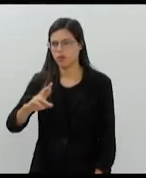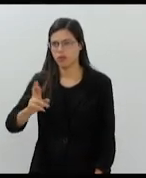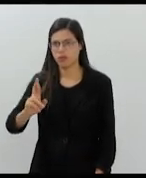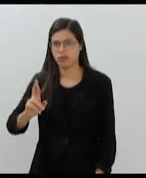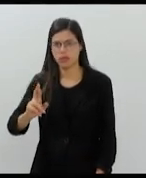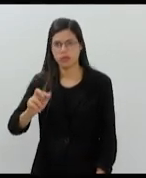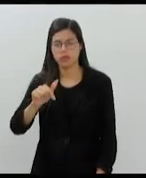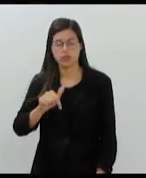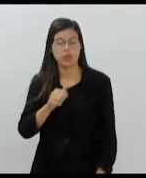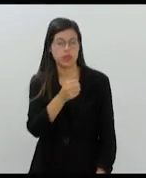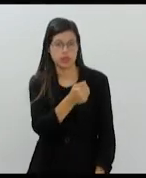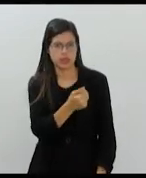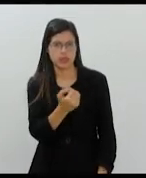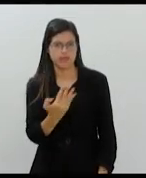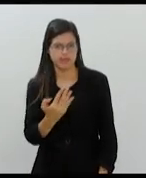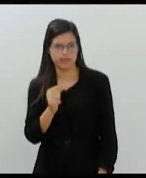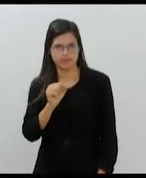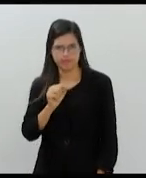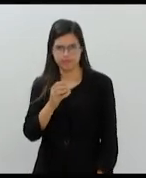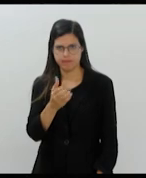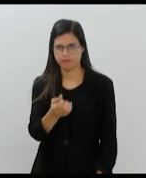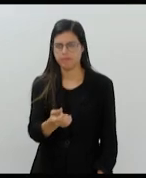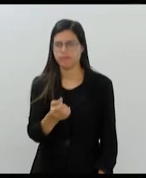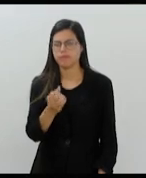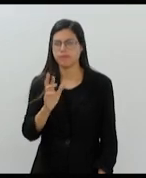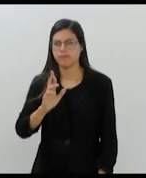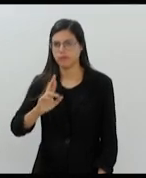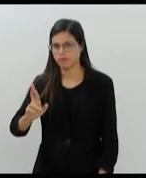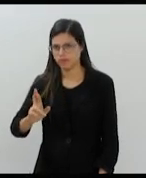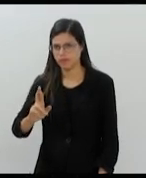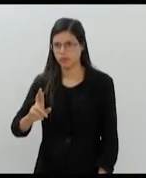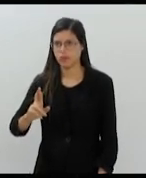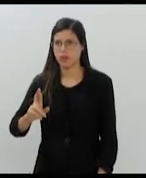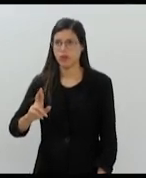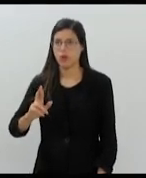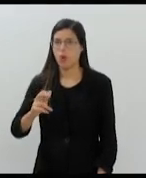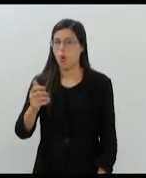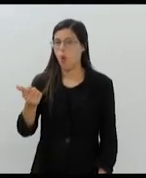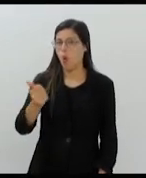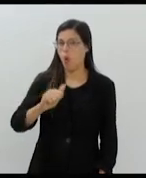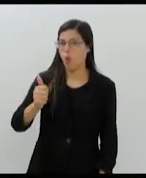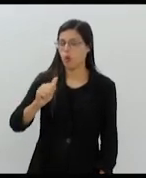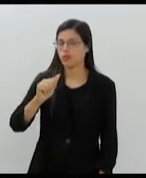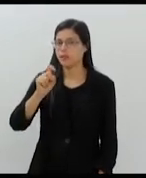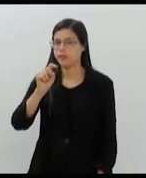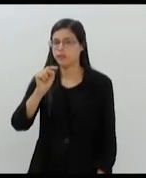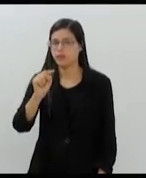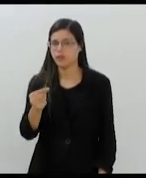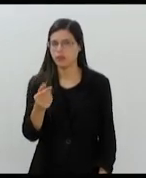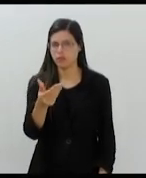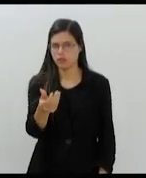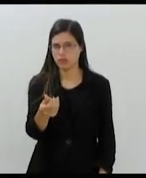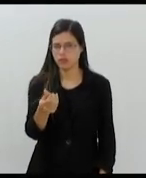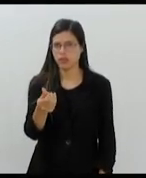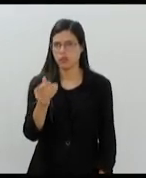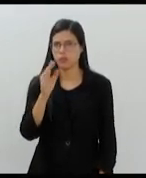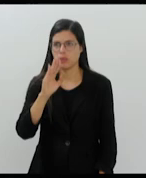Desses 14,6 bilhões de reais de rombo, 11,6 bilhões